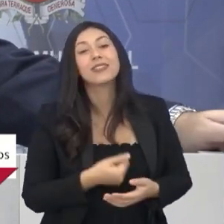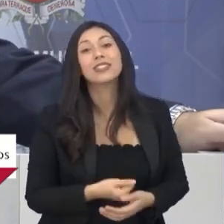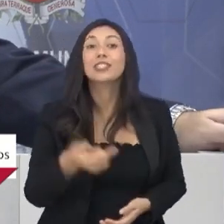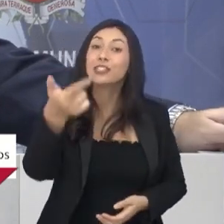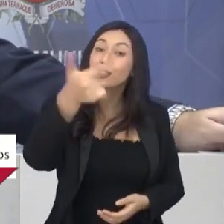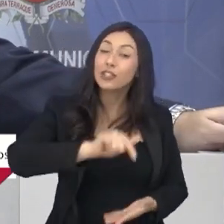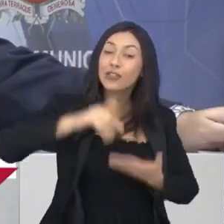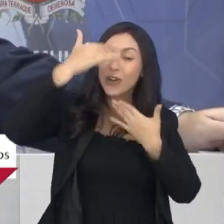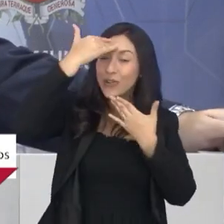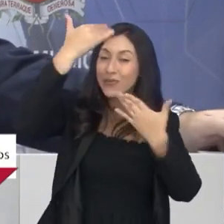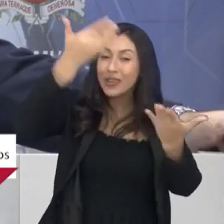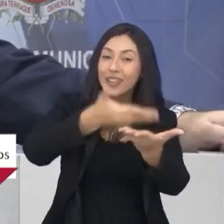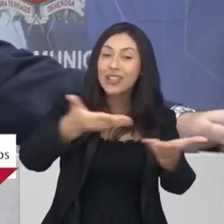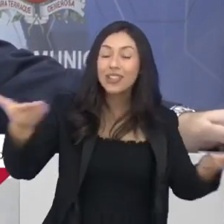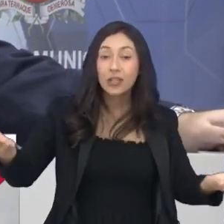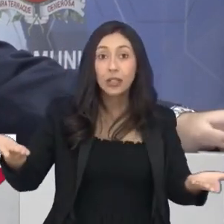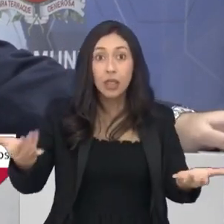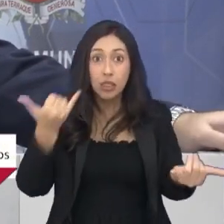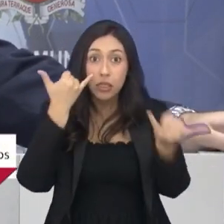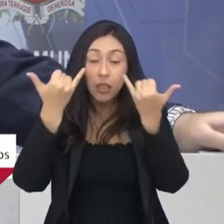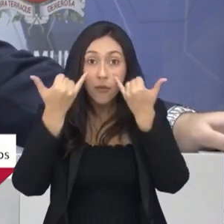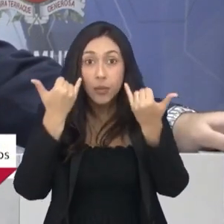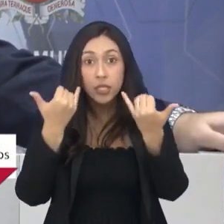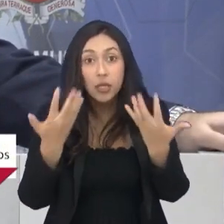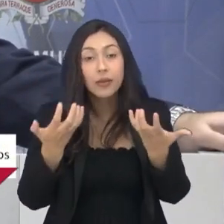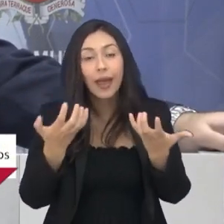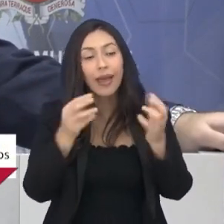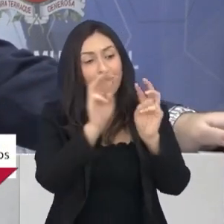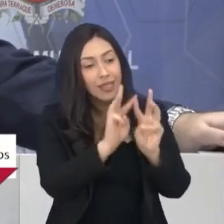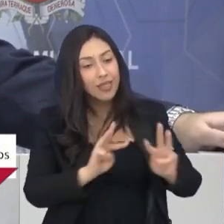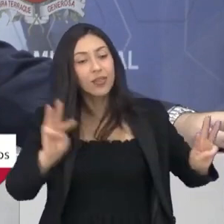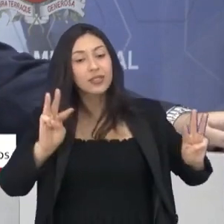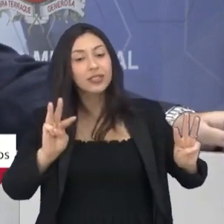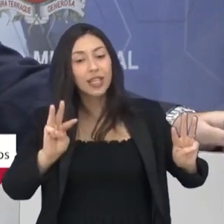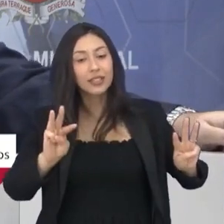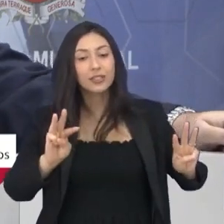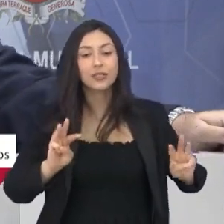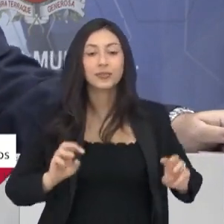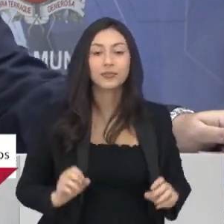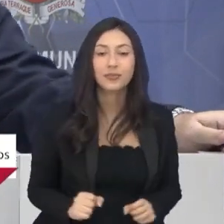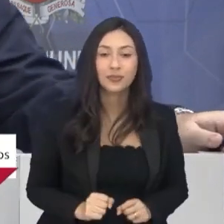uma vez muito obrigado a todos mais informações no nosso site tce.sp.gov.br